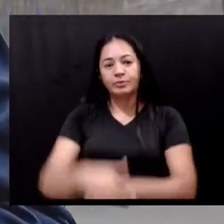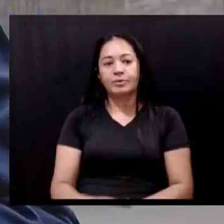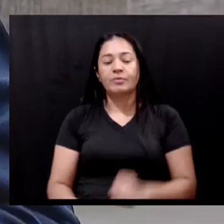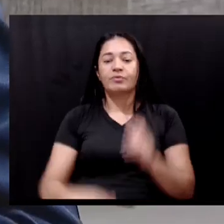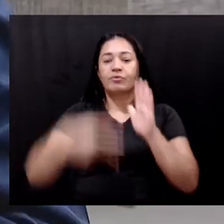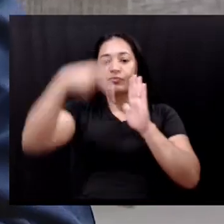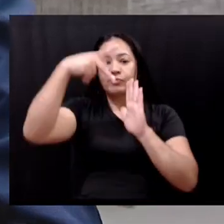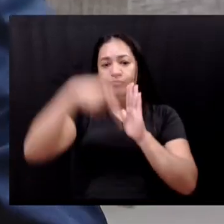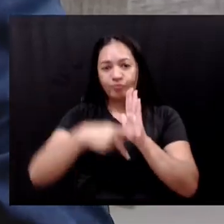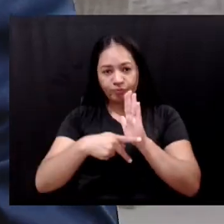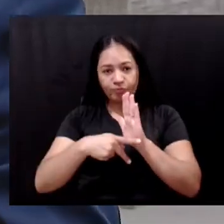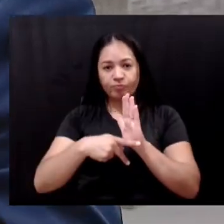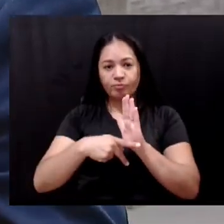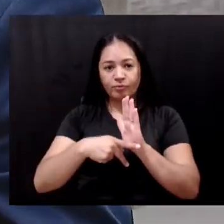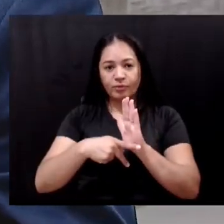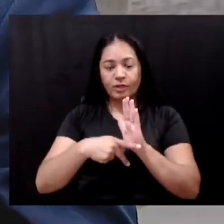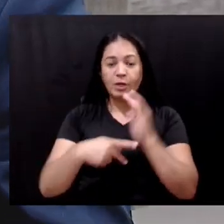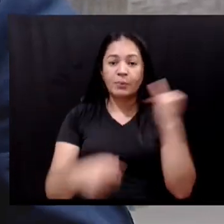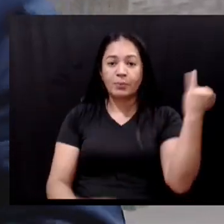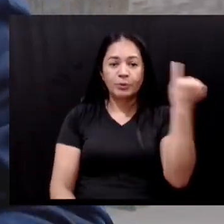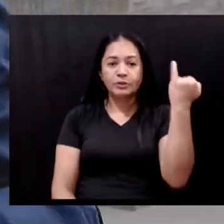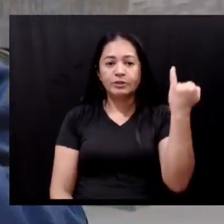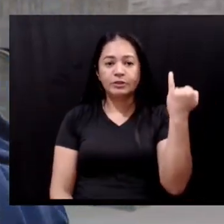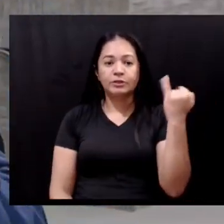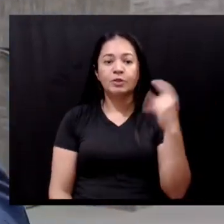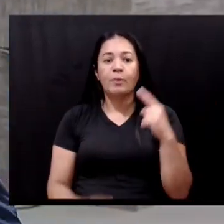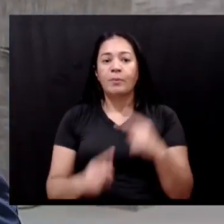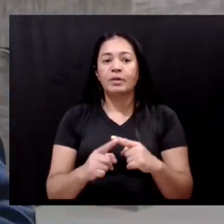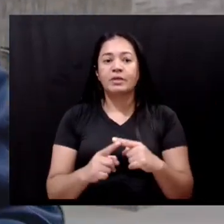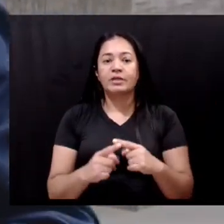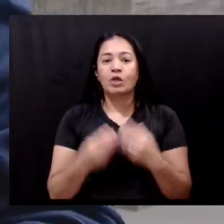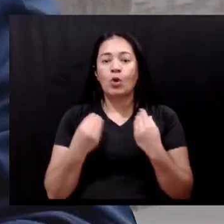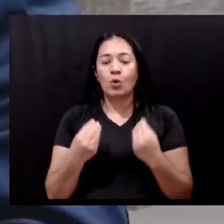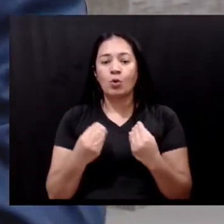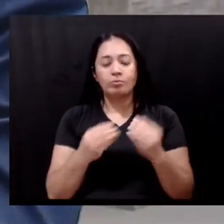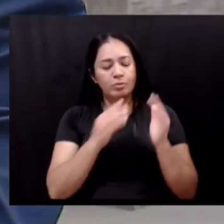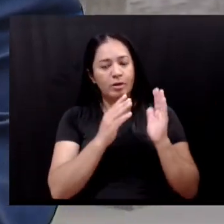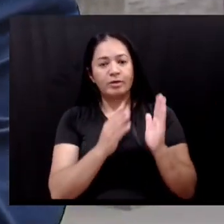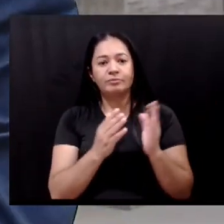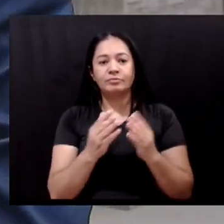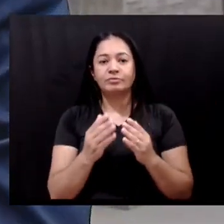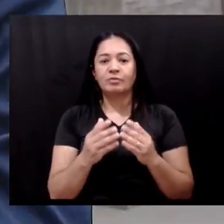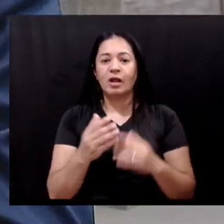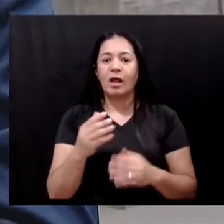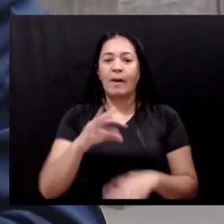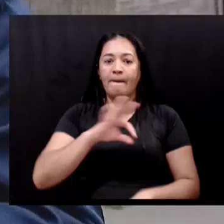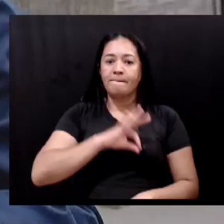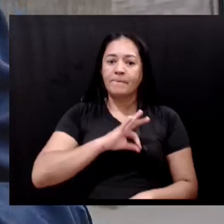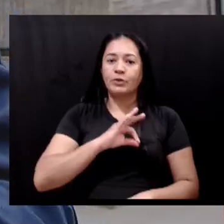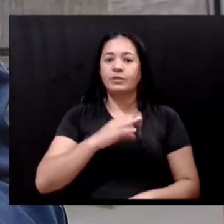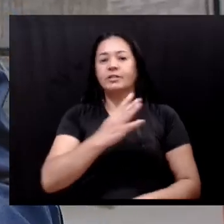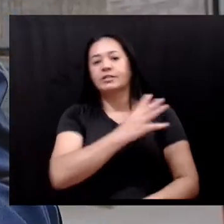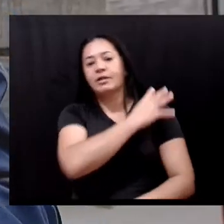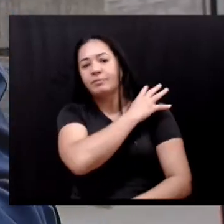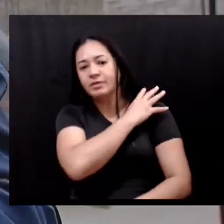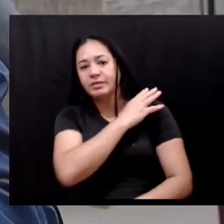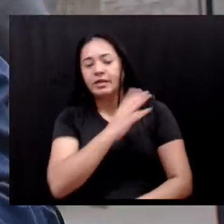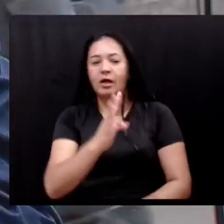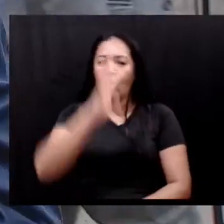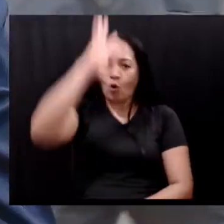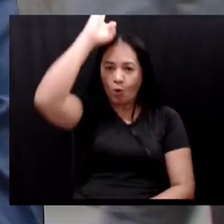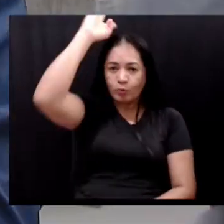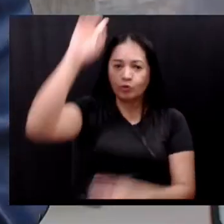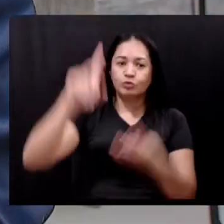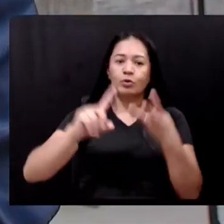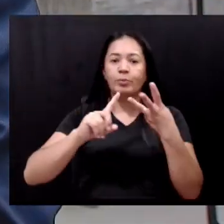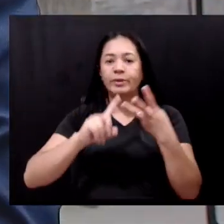importante que se dará através de segmentos como Polícia Militar, os corpos de bombeiros,